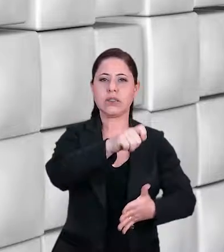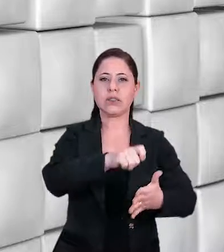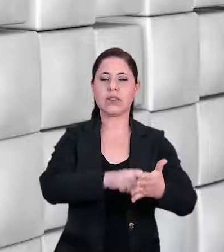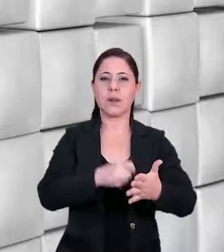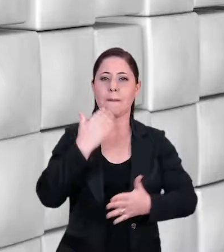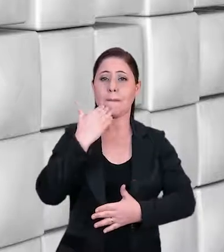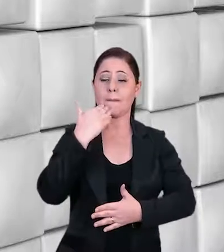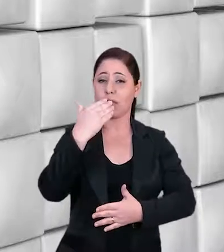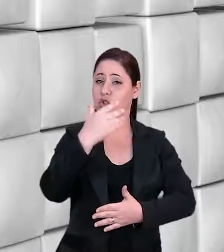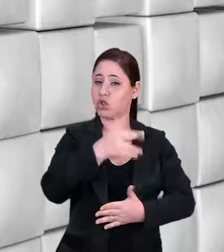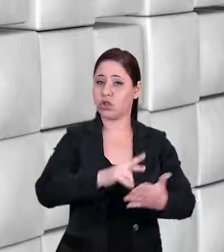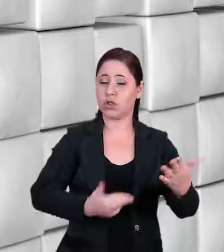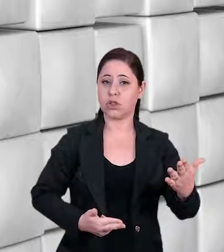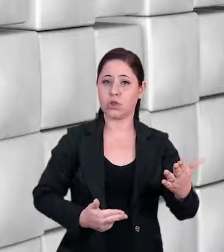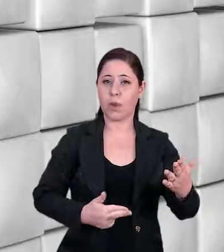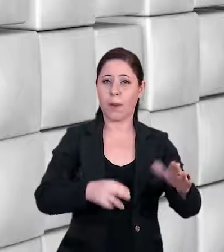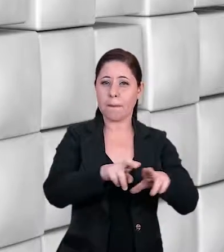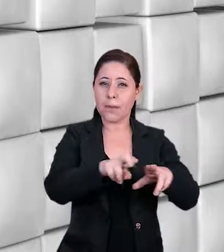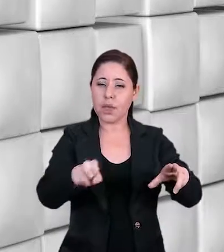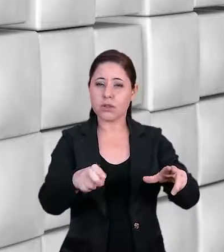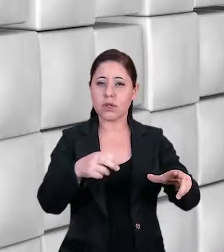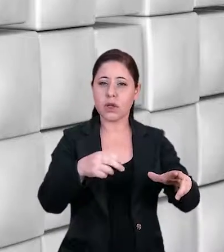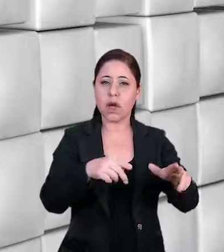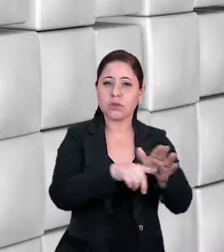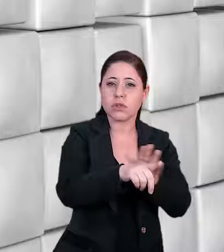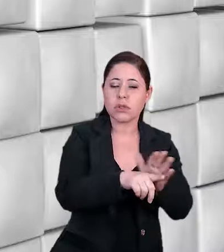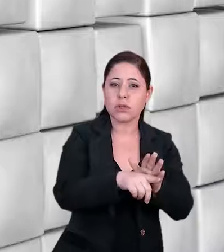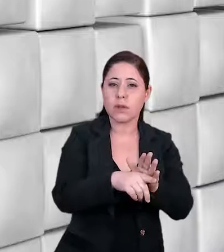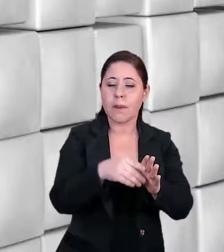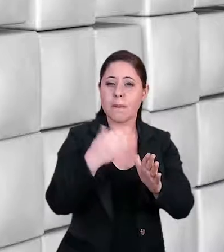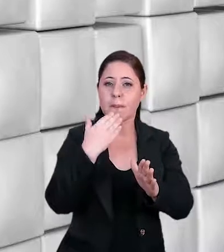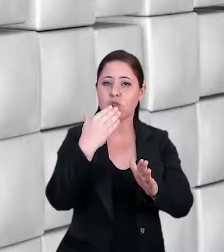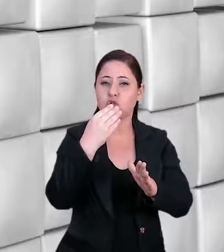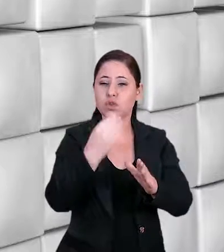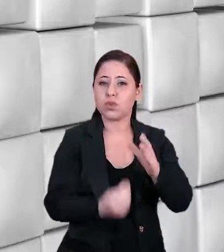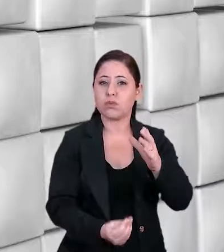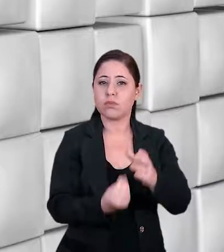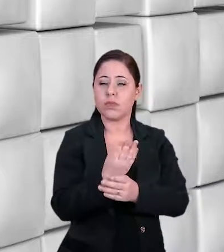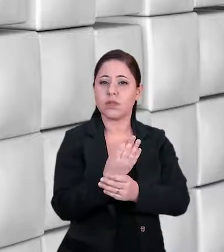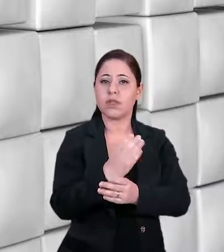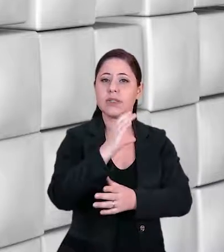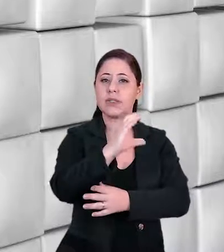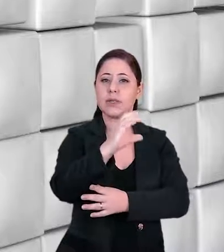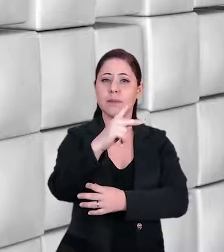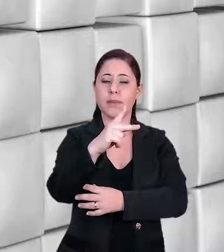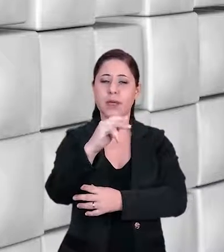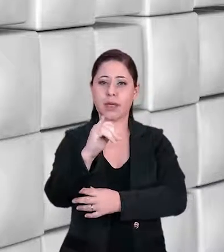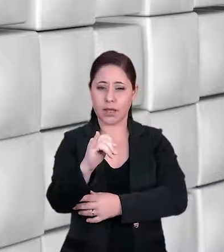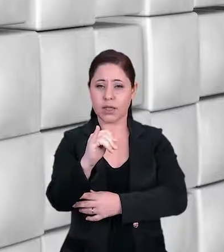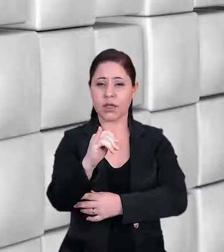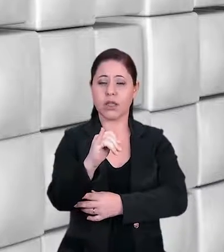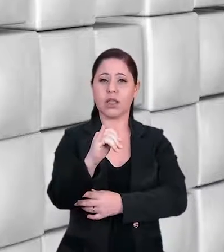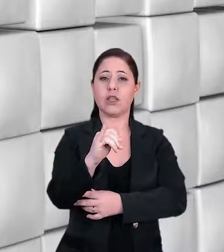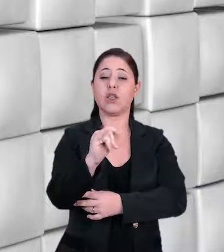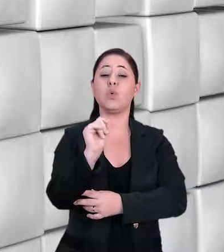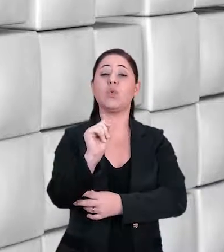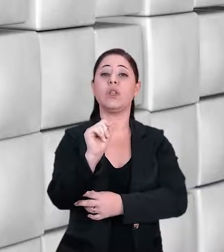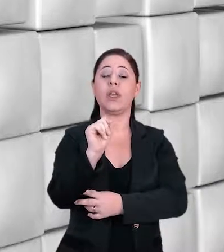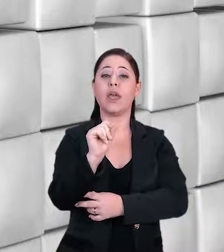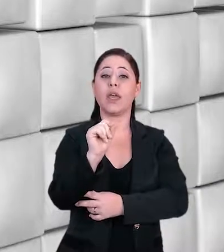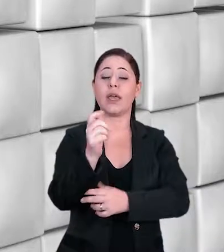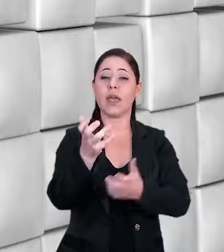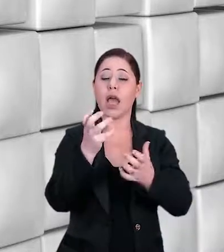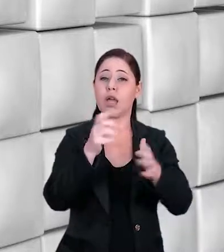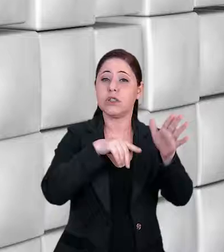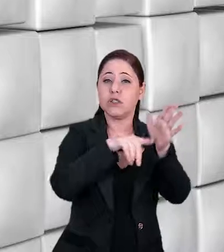Deputados assinam requerimento e mesa analisa o pedido de instauração de comissão parlamentar de